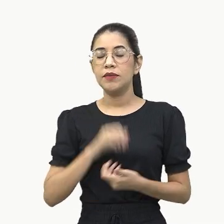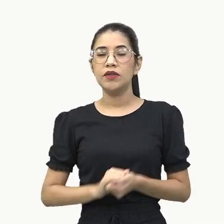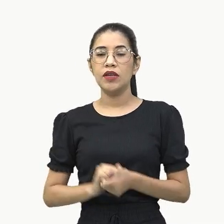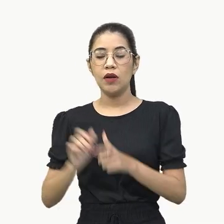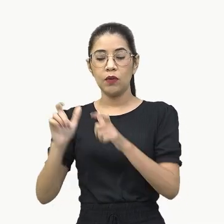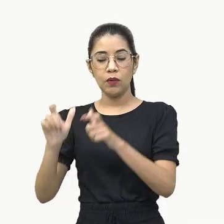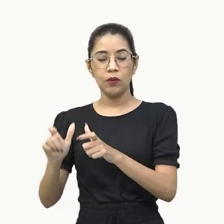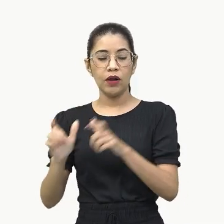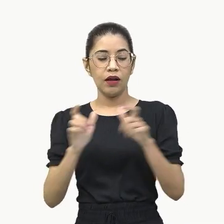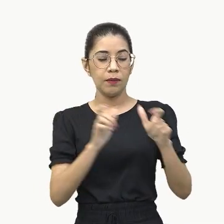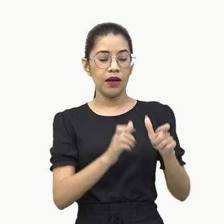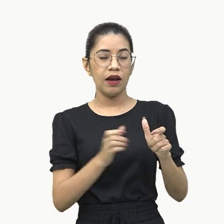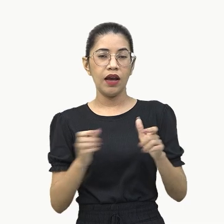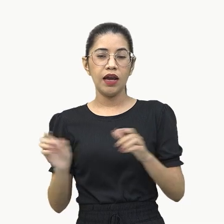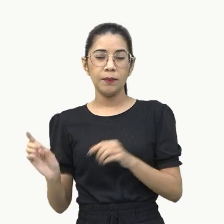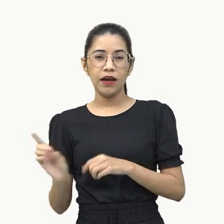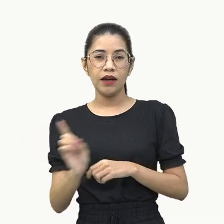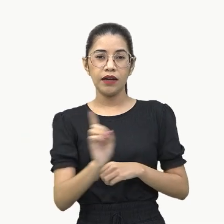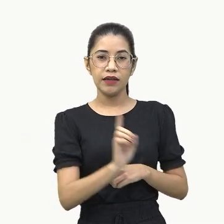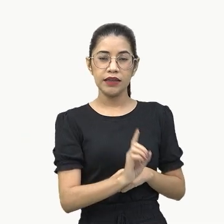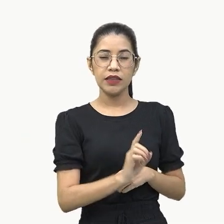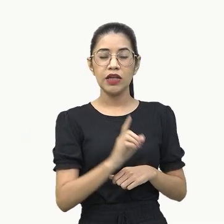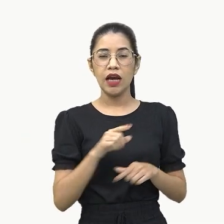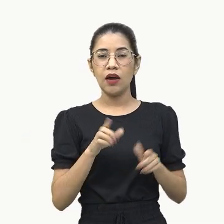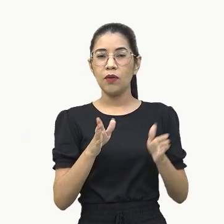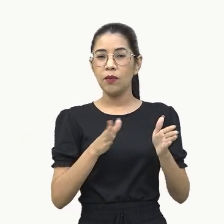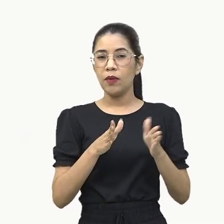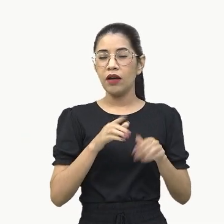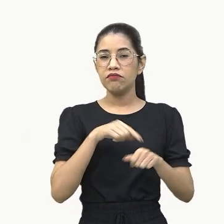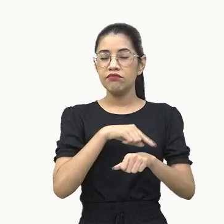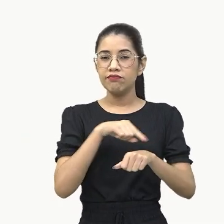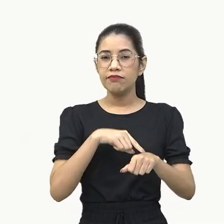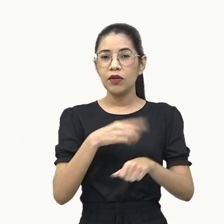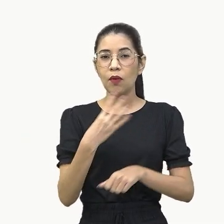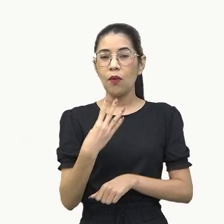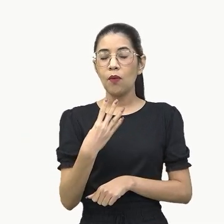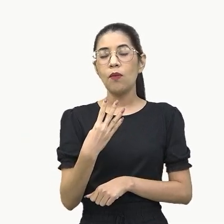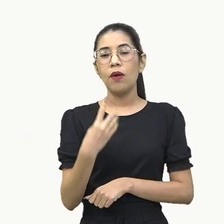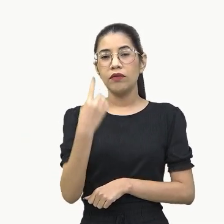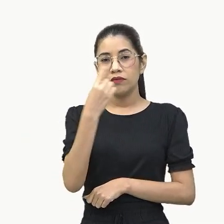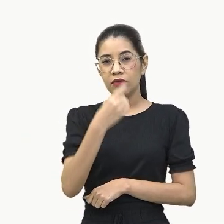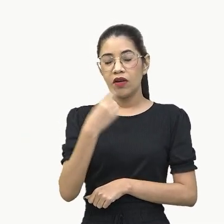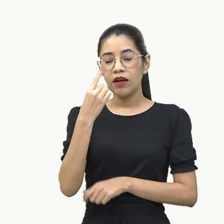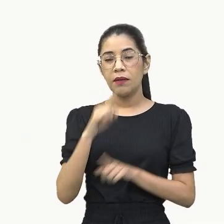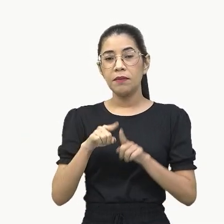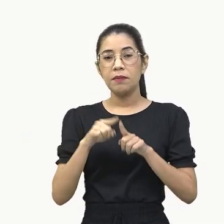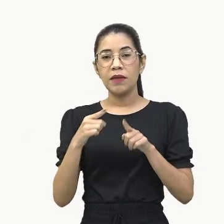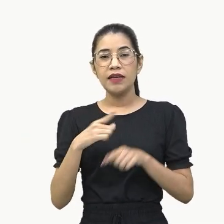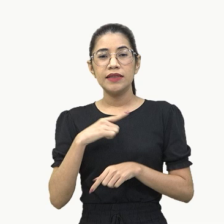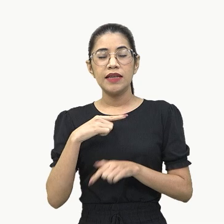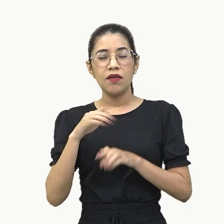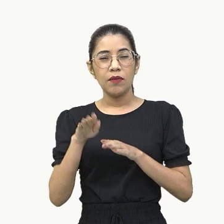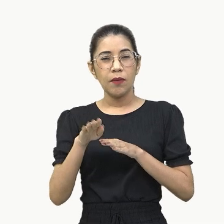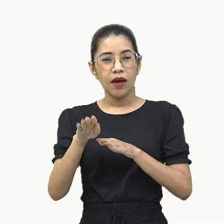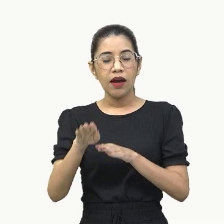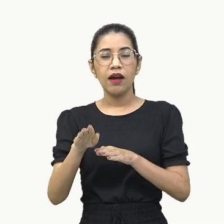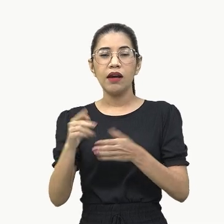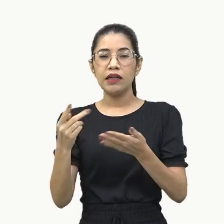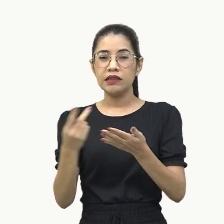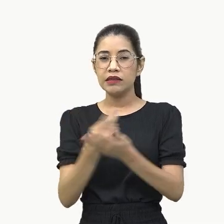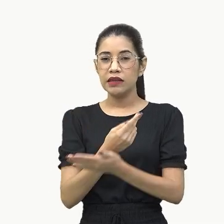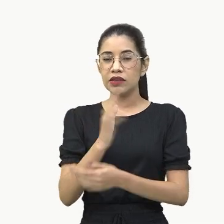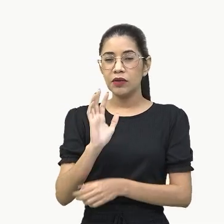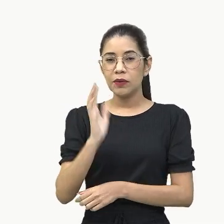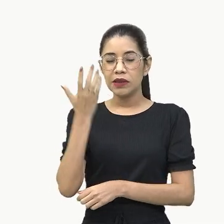outro eu tenho uma viagem um tempo de viagem de 4 horas mas acontecer um congestionamento acontecer um acidente ali